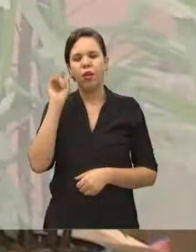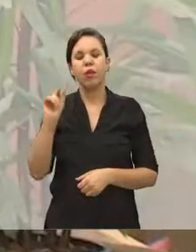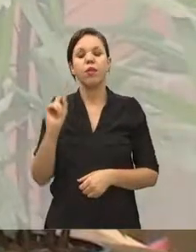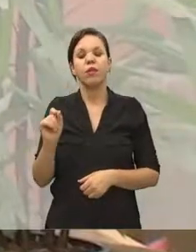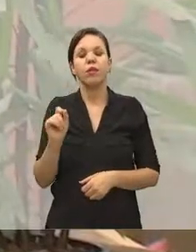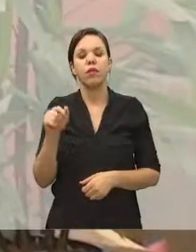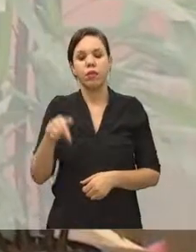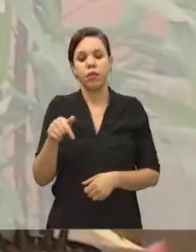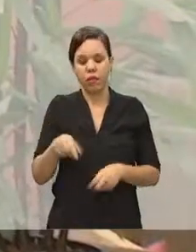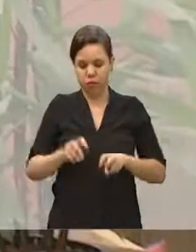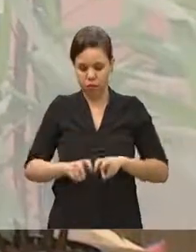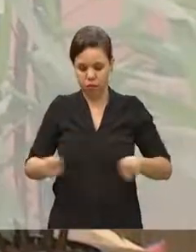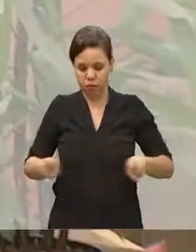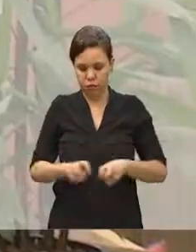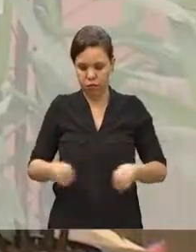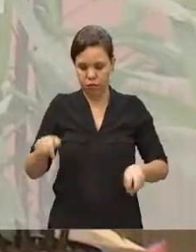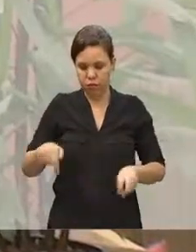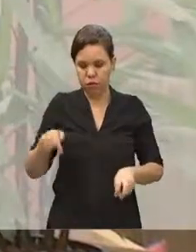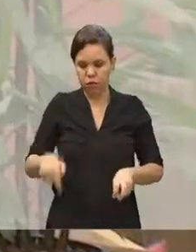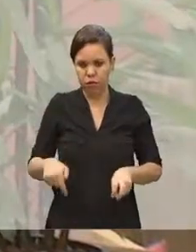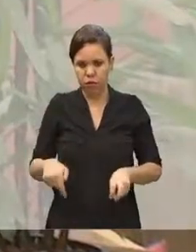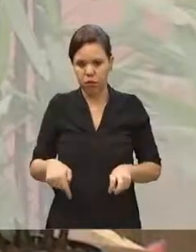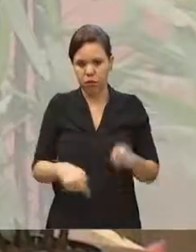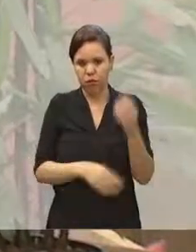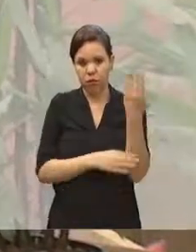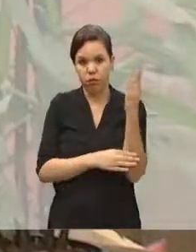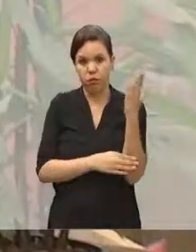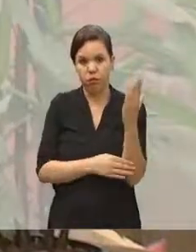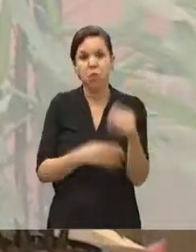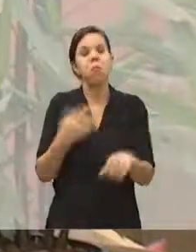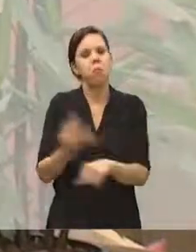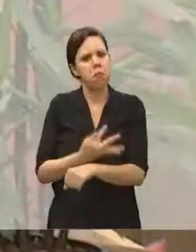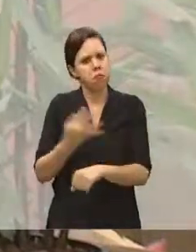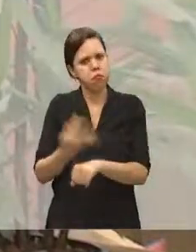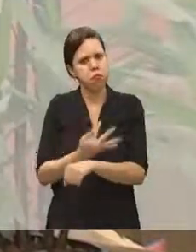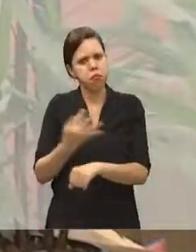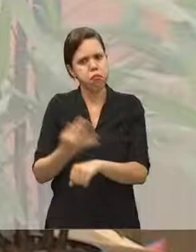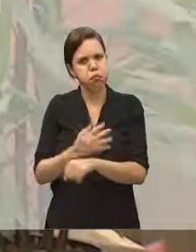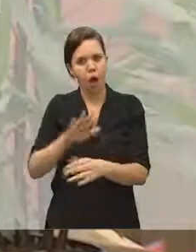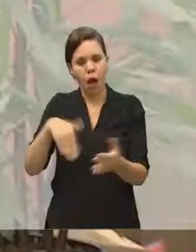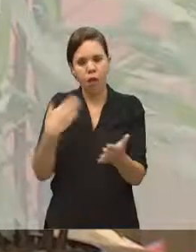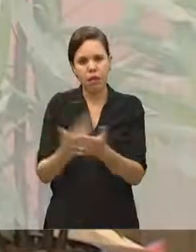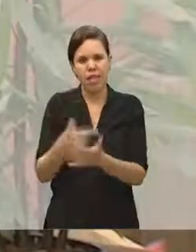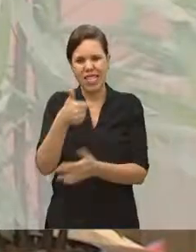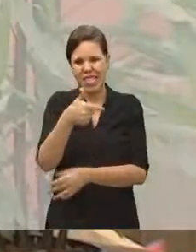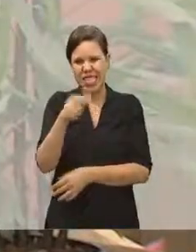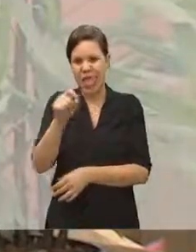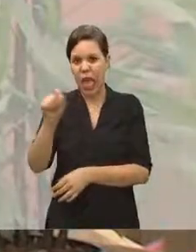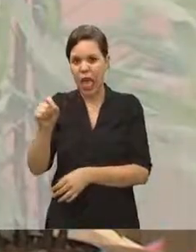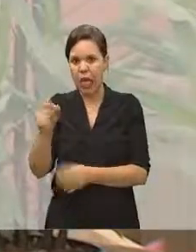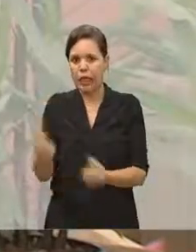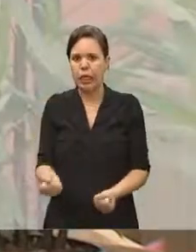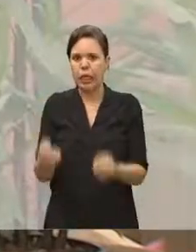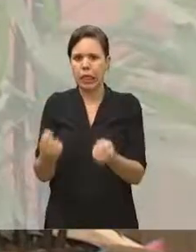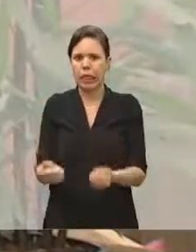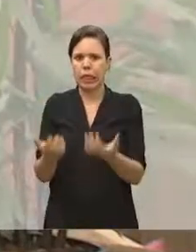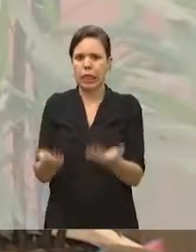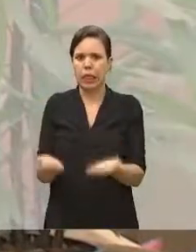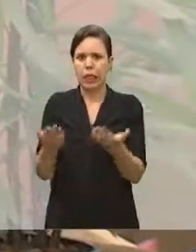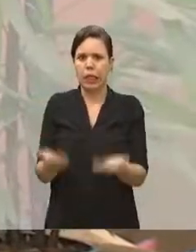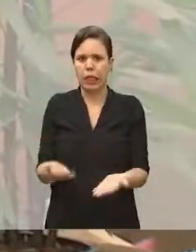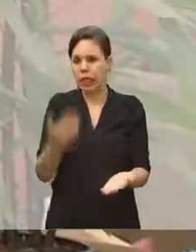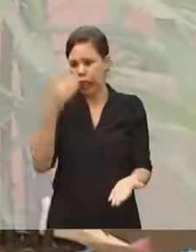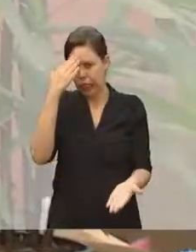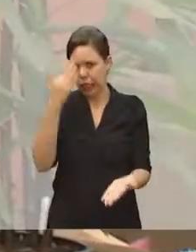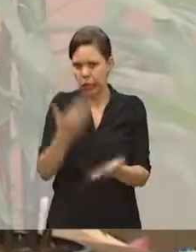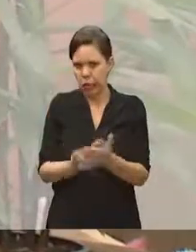Karina, esse banco de papelão que aguenta até 100 quilos, como isso? Isso mesmo, não dá para